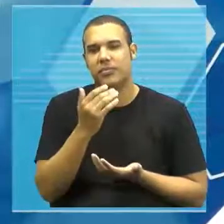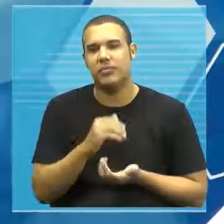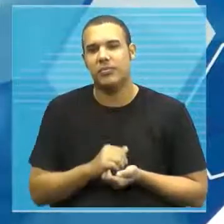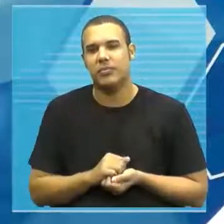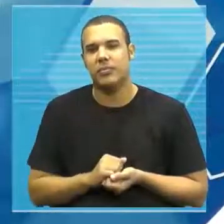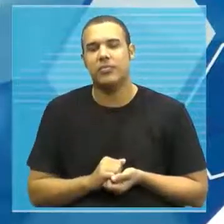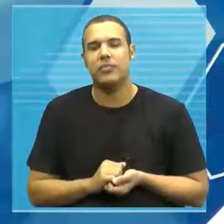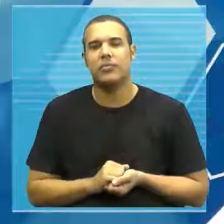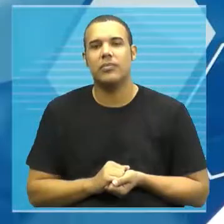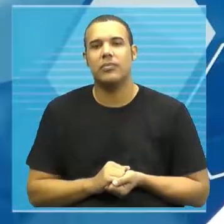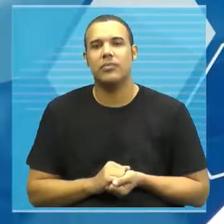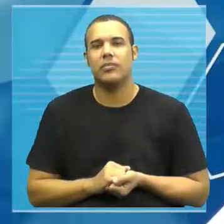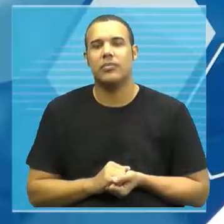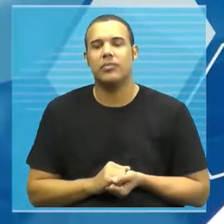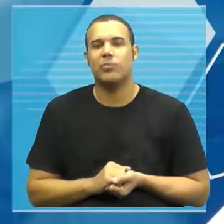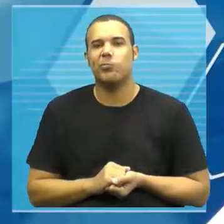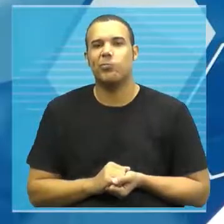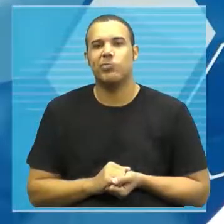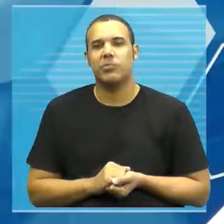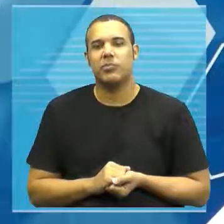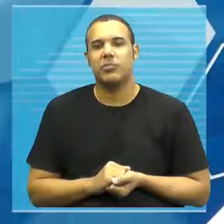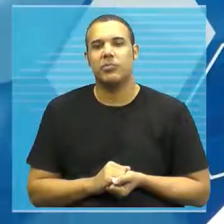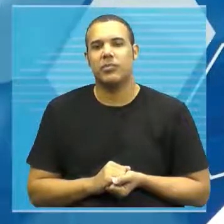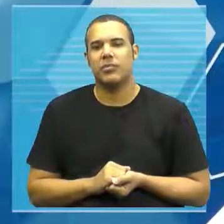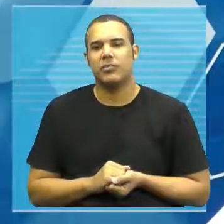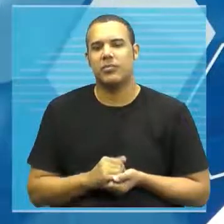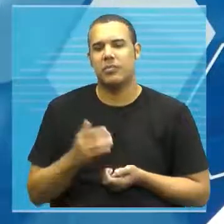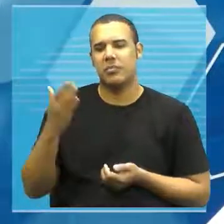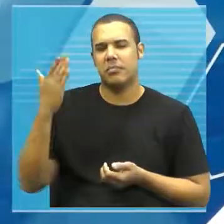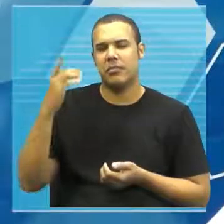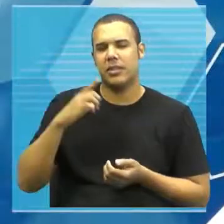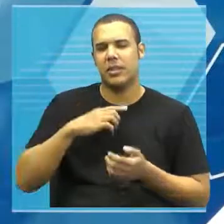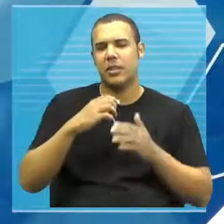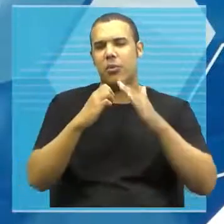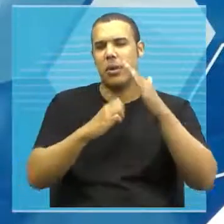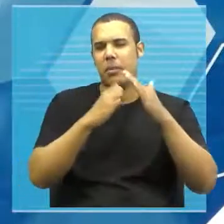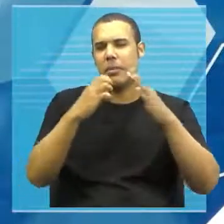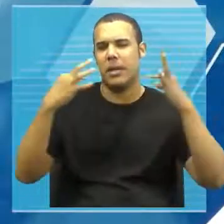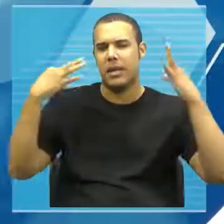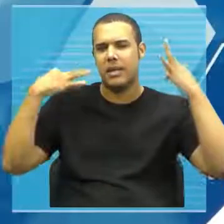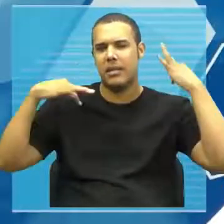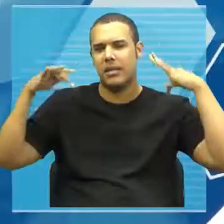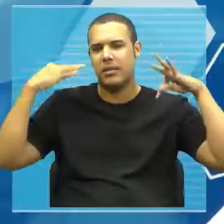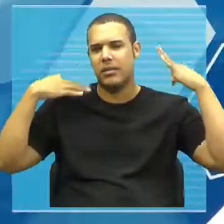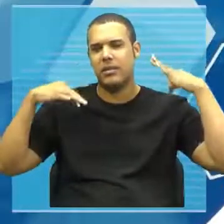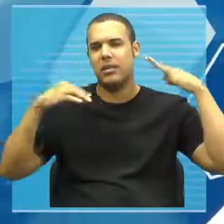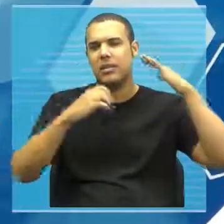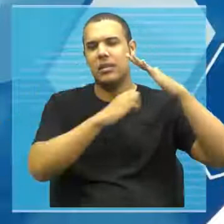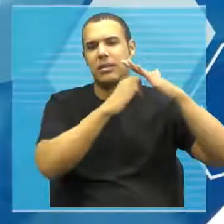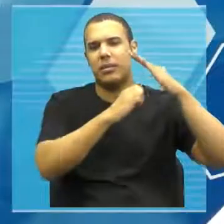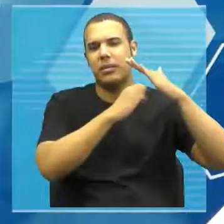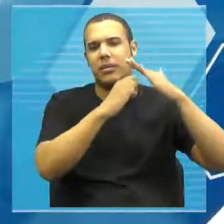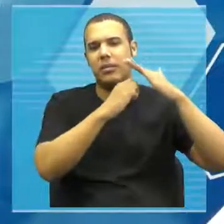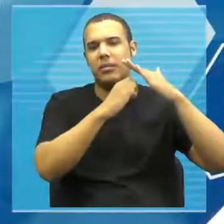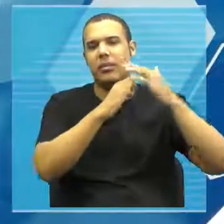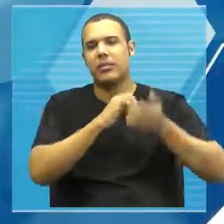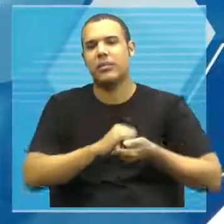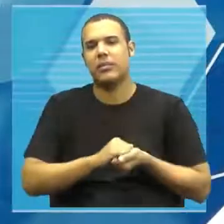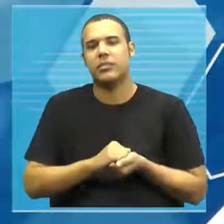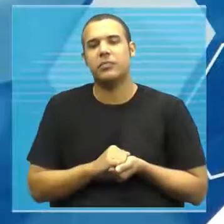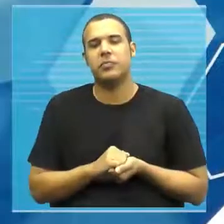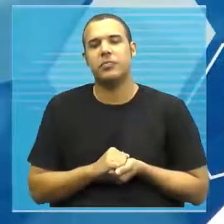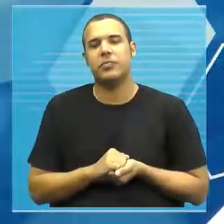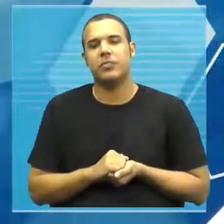Vejam Só nós temos aqui de uma empresa de turismo Empresarial ela